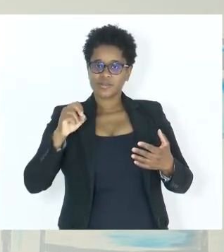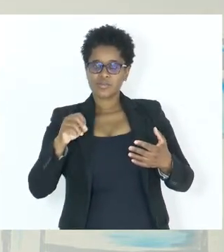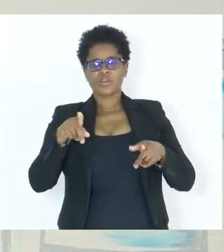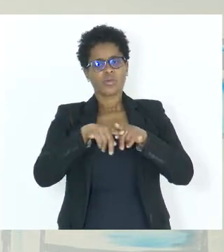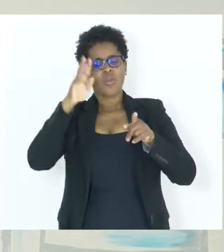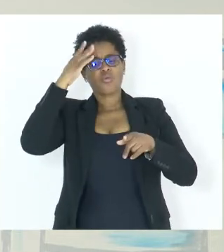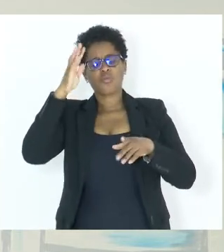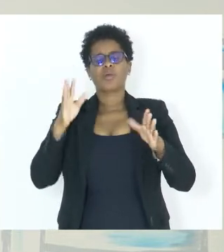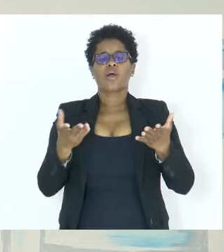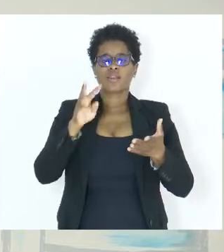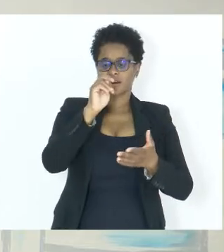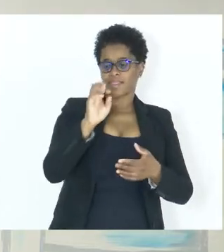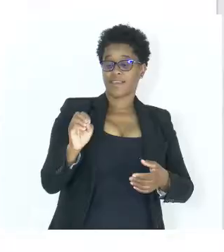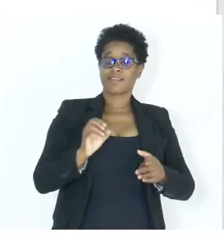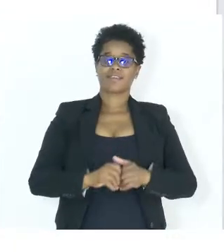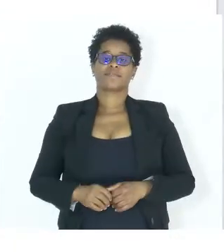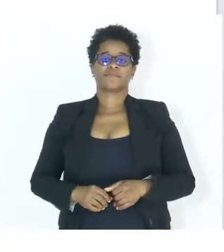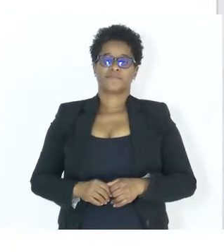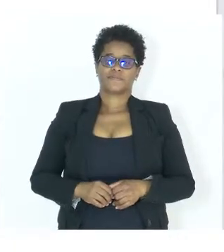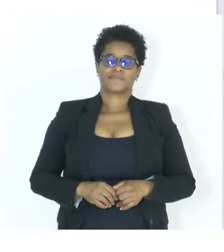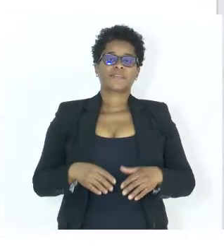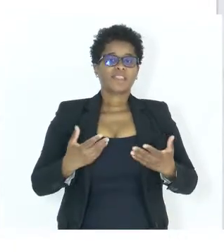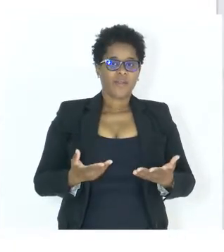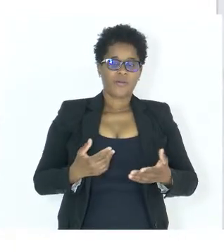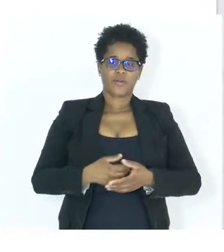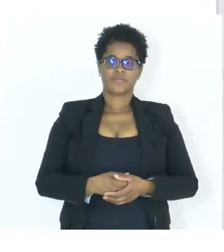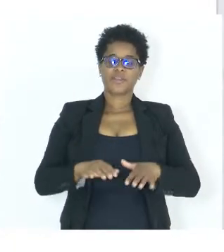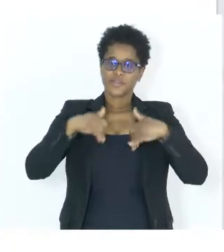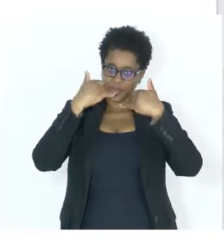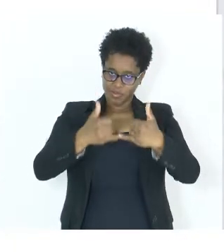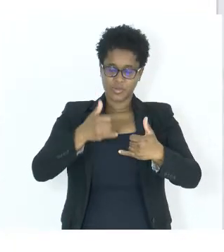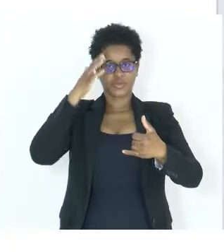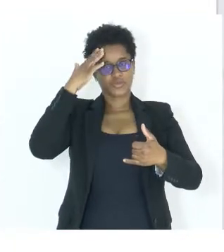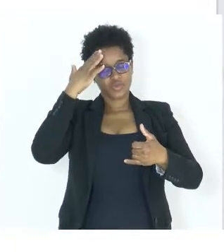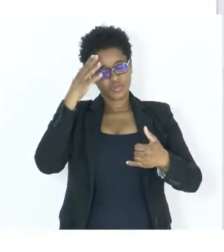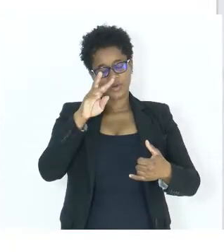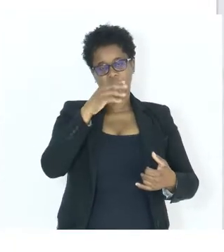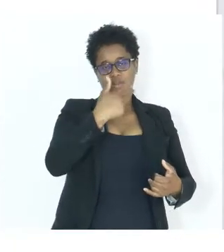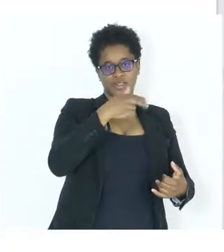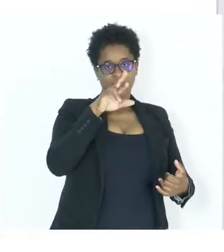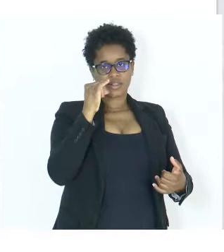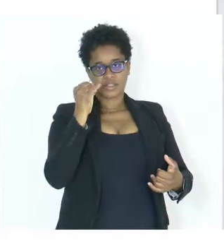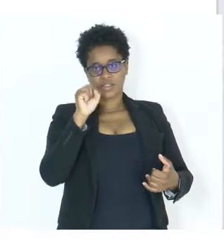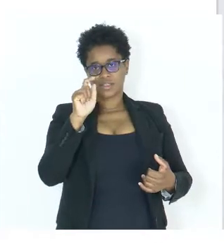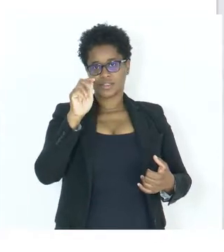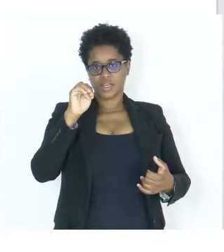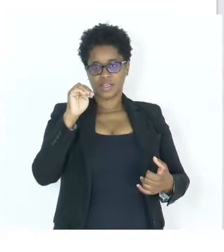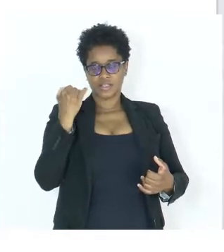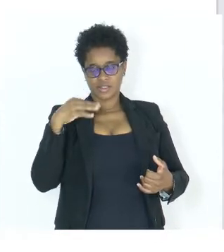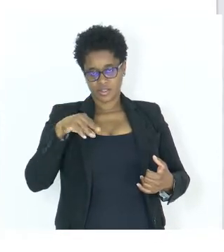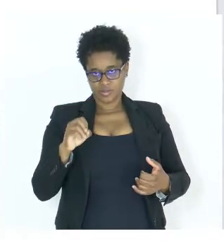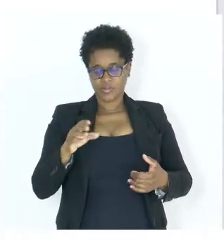número 30, não é? Então, depois do número 30º, vamos continuar